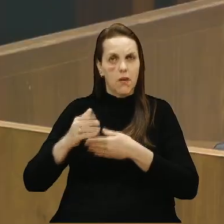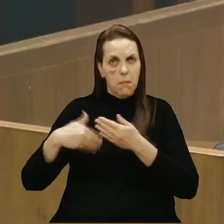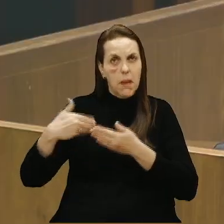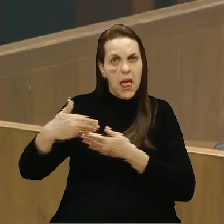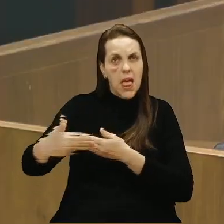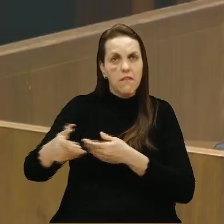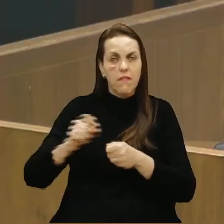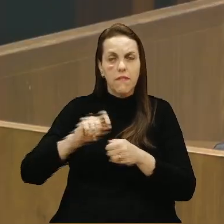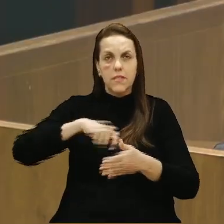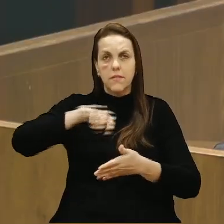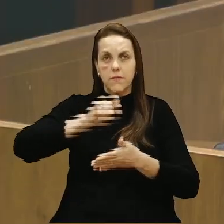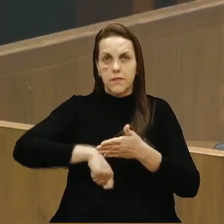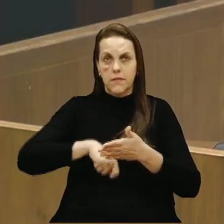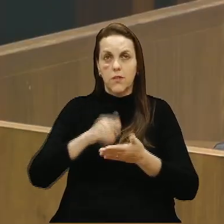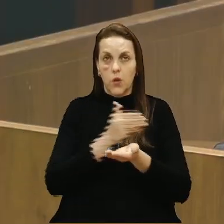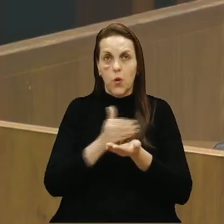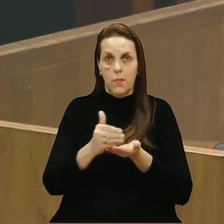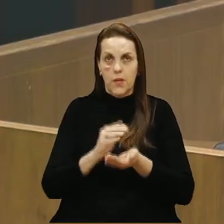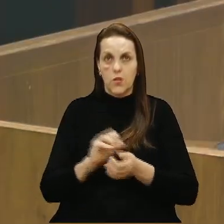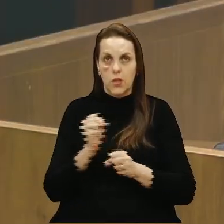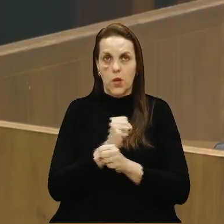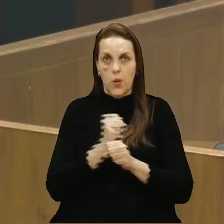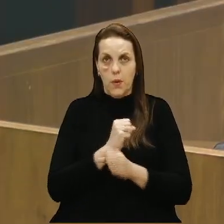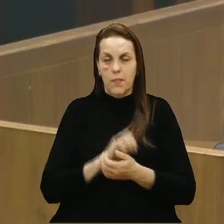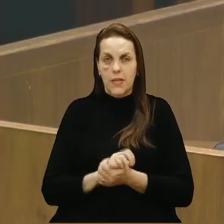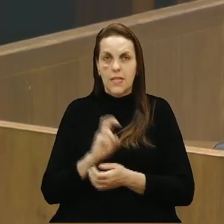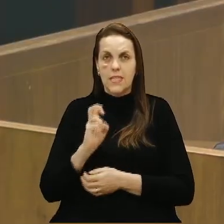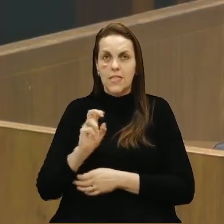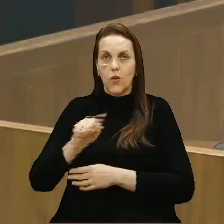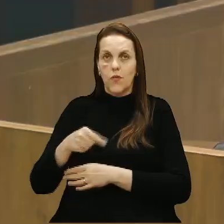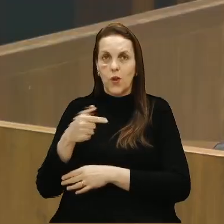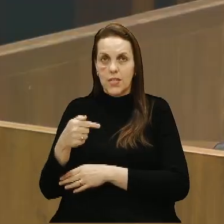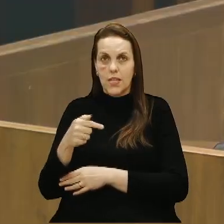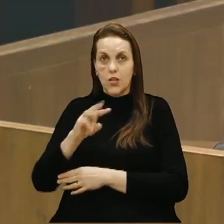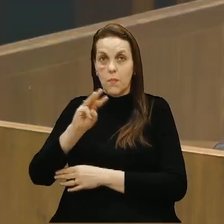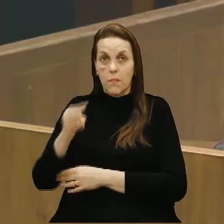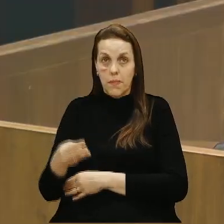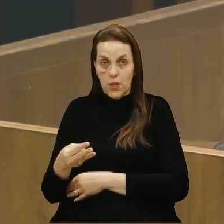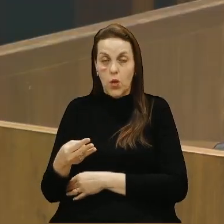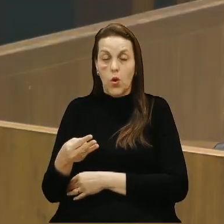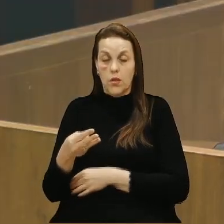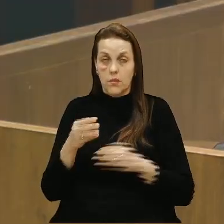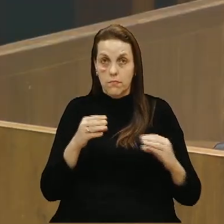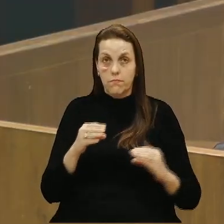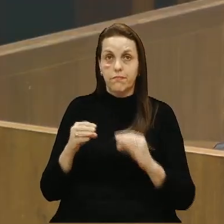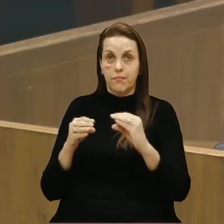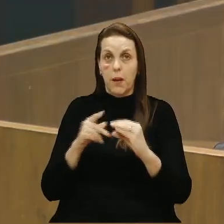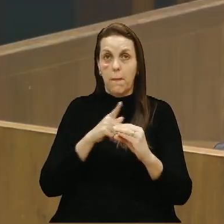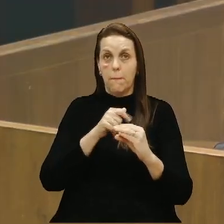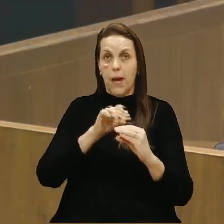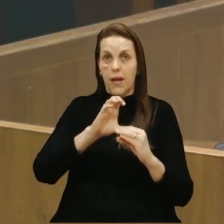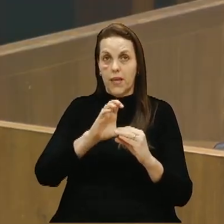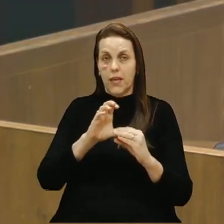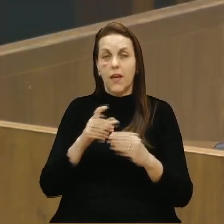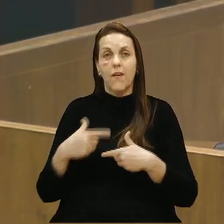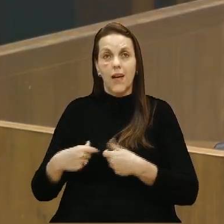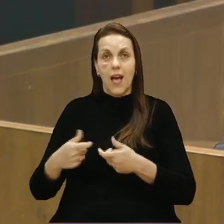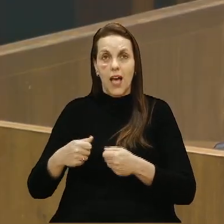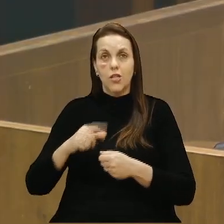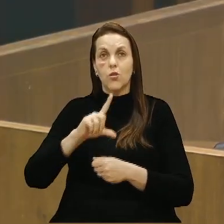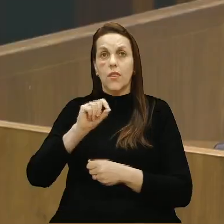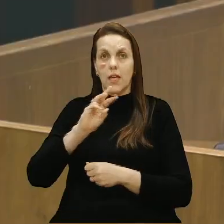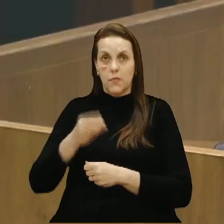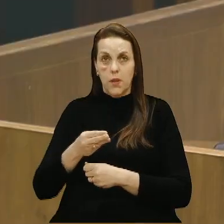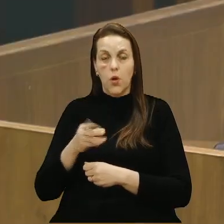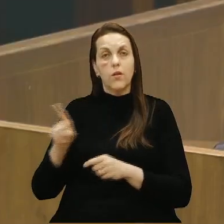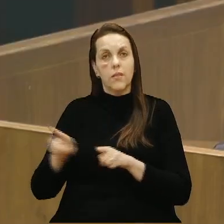feita a assinatura da ordem de início. Cerca de 5,7 milhões são provenientes do novo PAC. A obra terá custo de 10 milhões, novamente com contrapartida